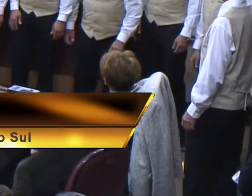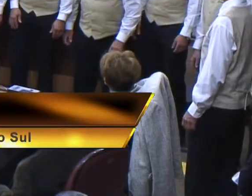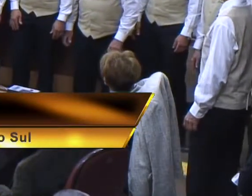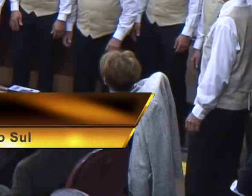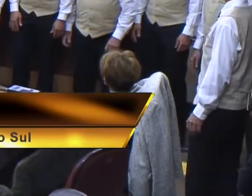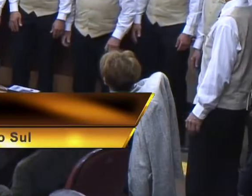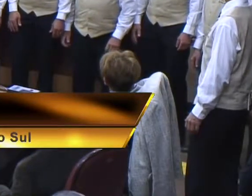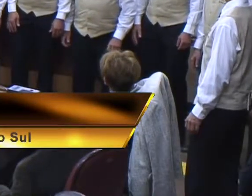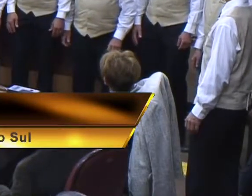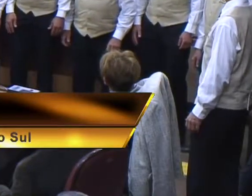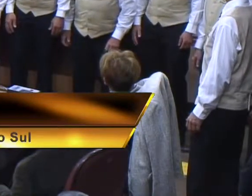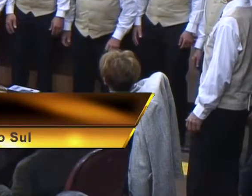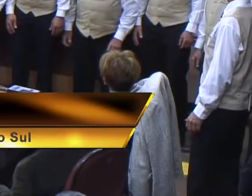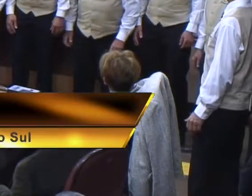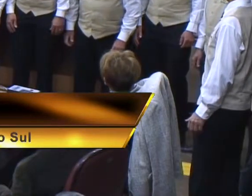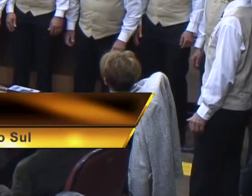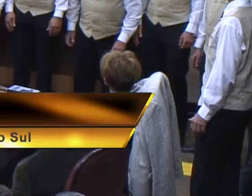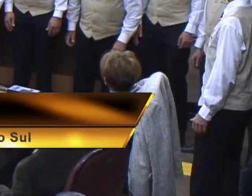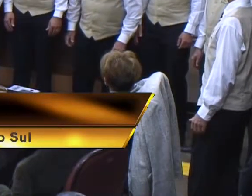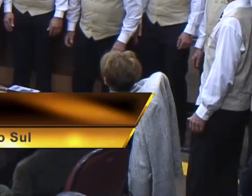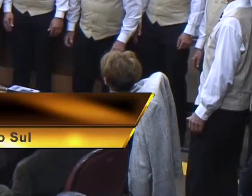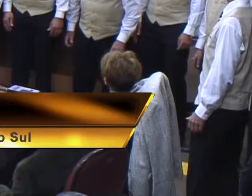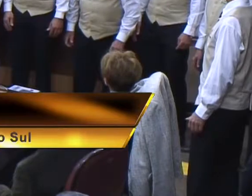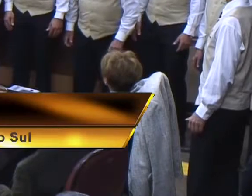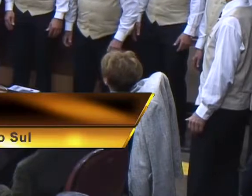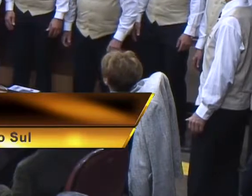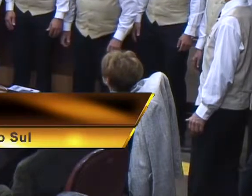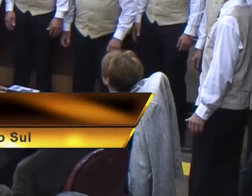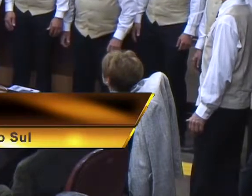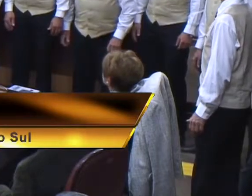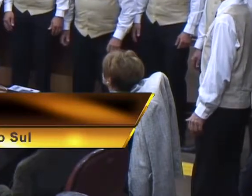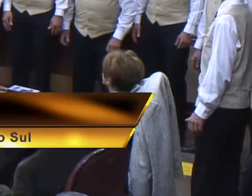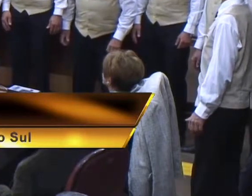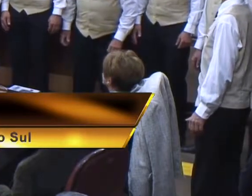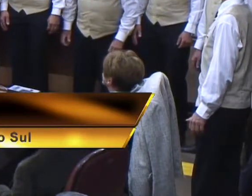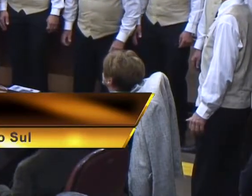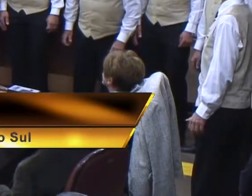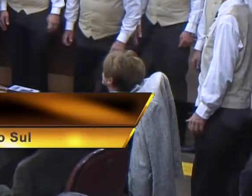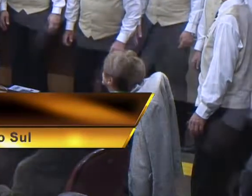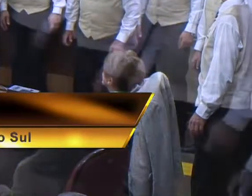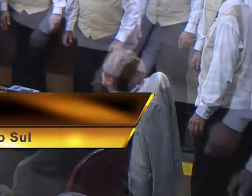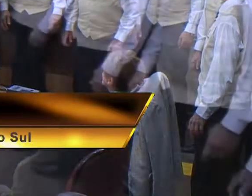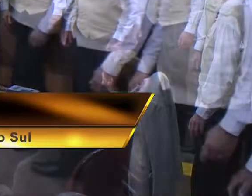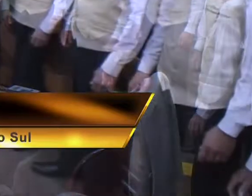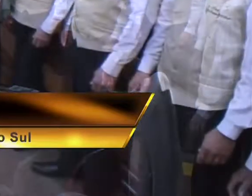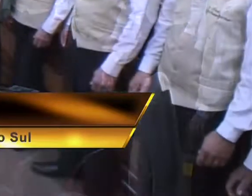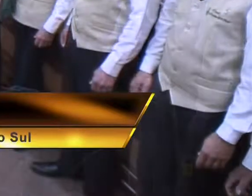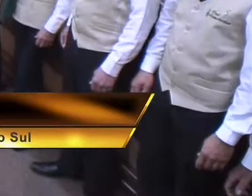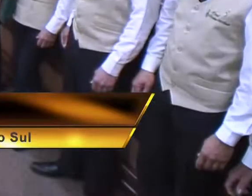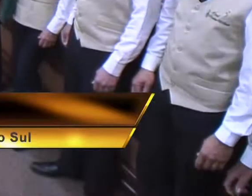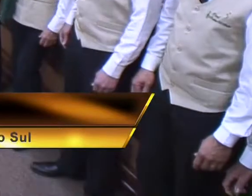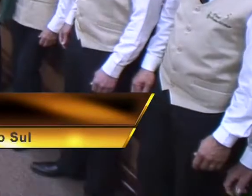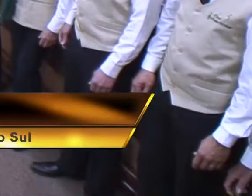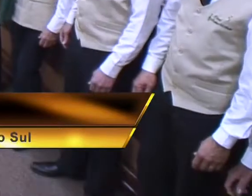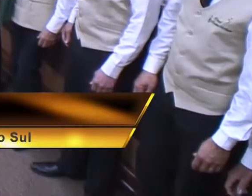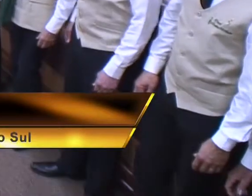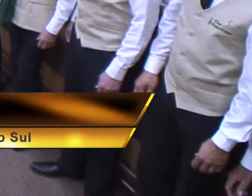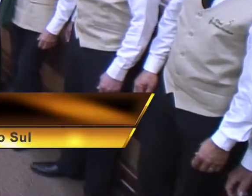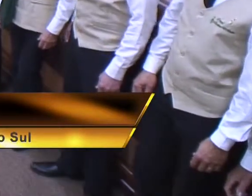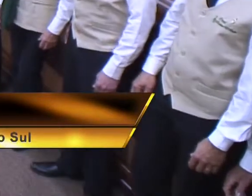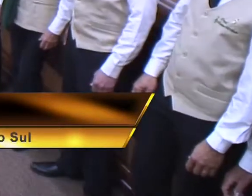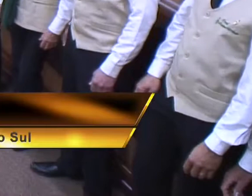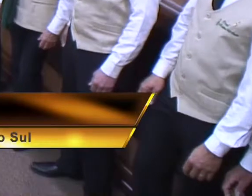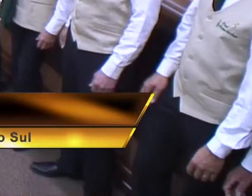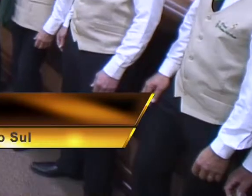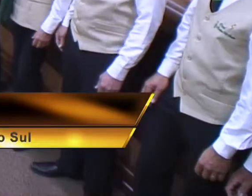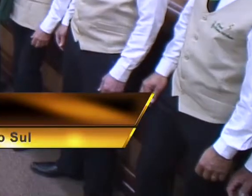chegar na festa de casamento, quando o contentamento de tu te invitar. Muito